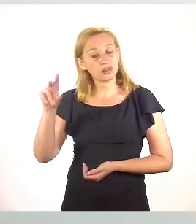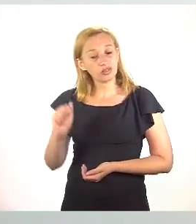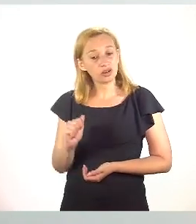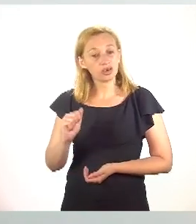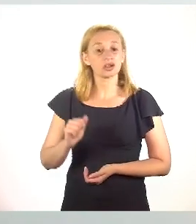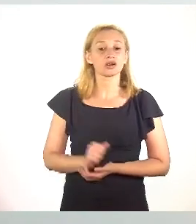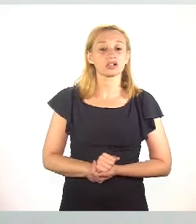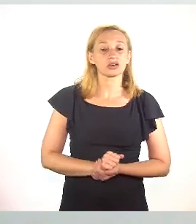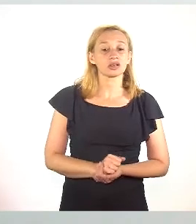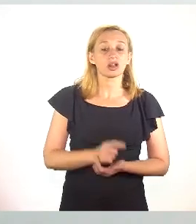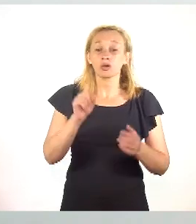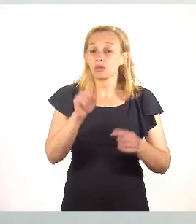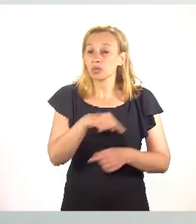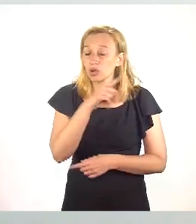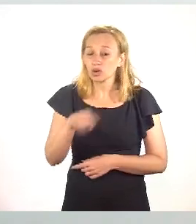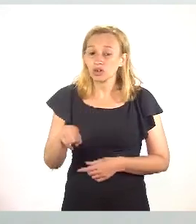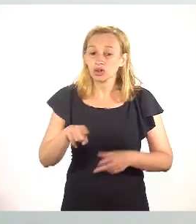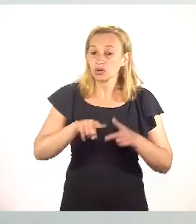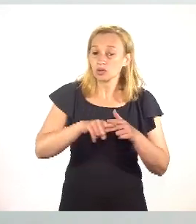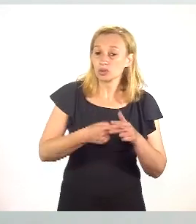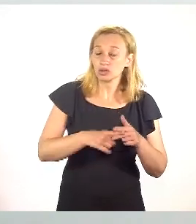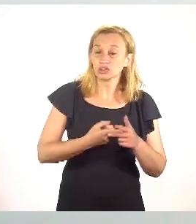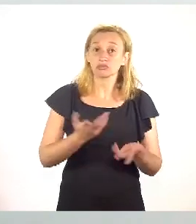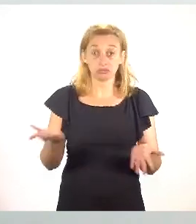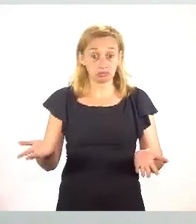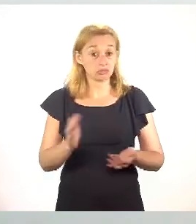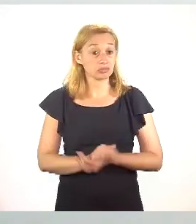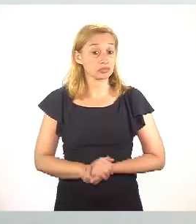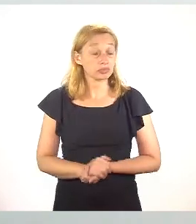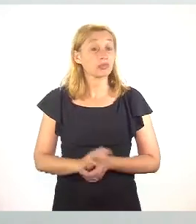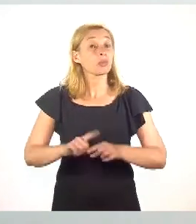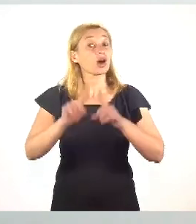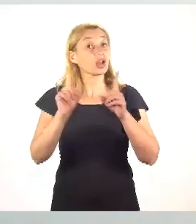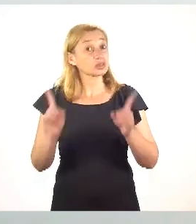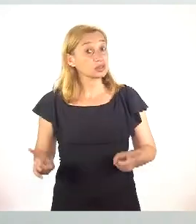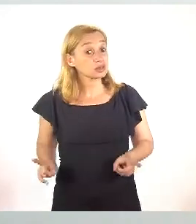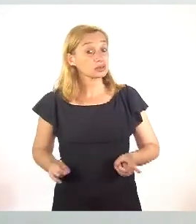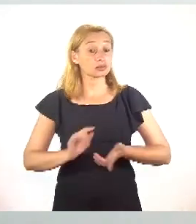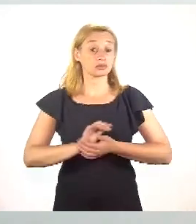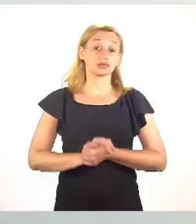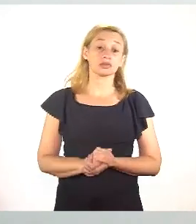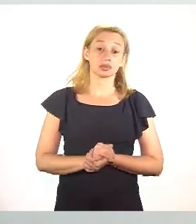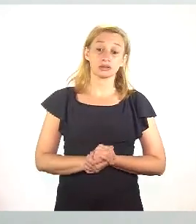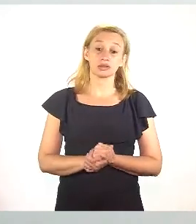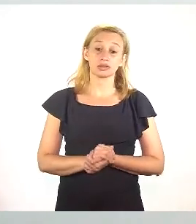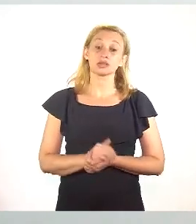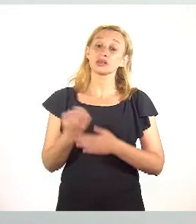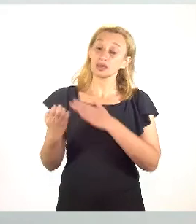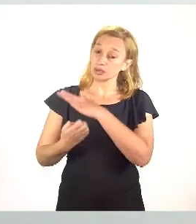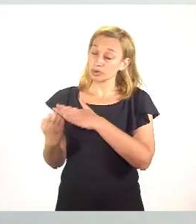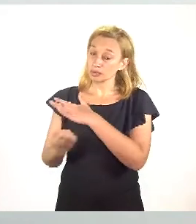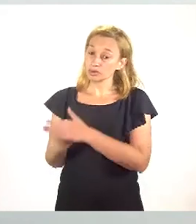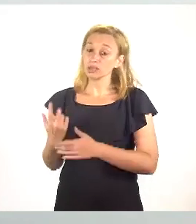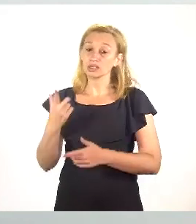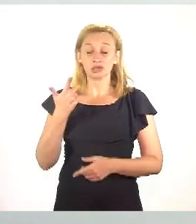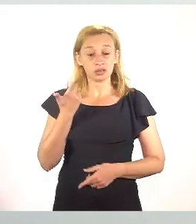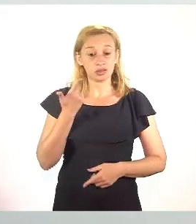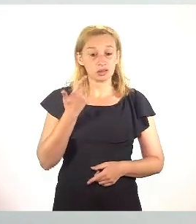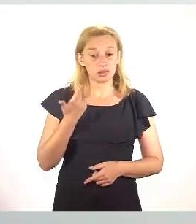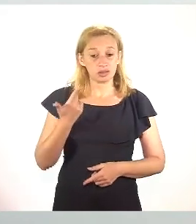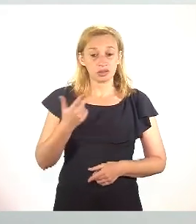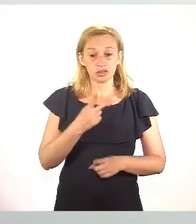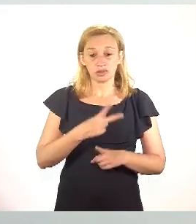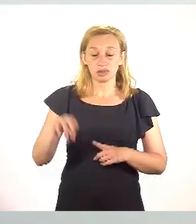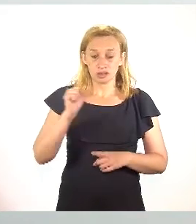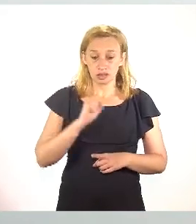ela coibiu o reajustamento, mas a empresa ganhou na justiça e suspendeu